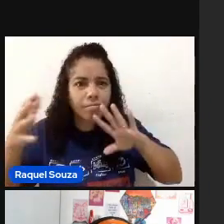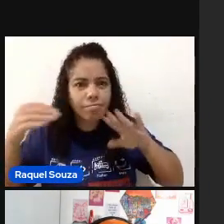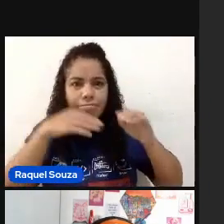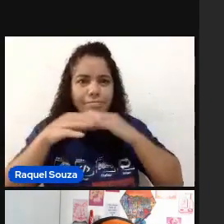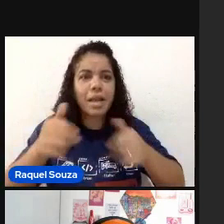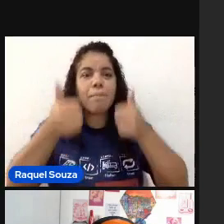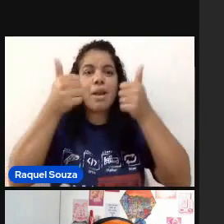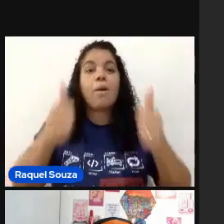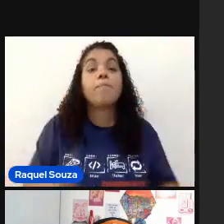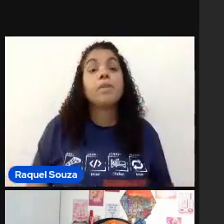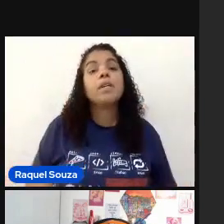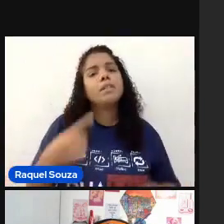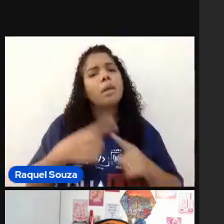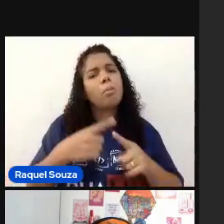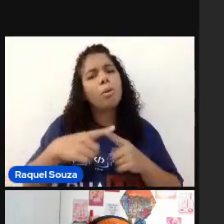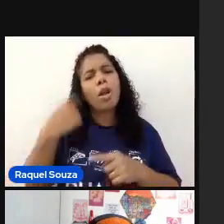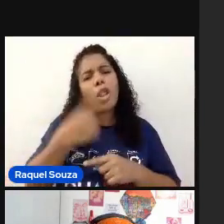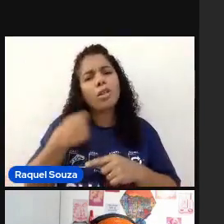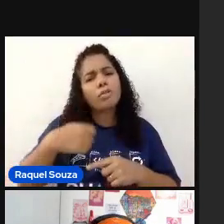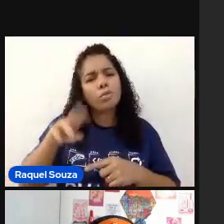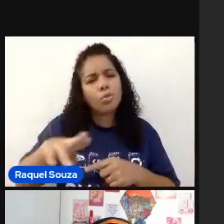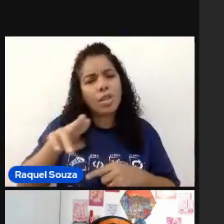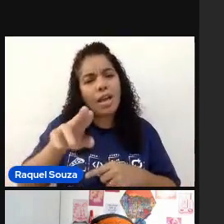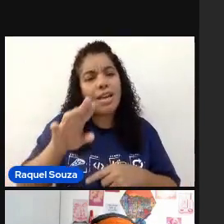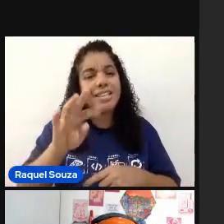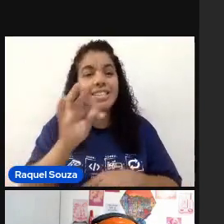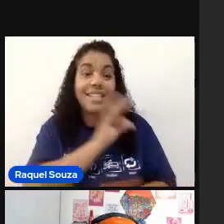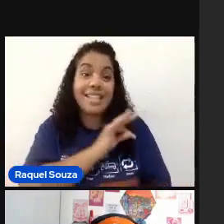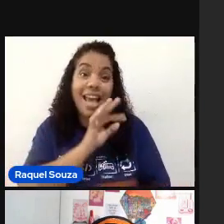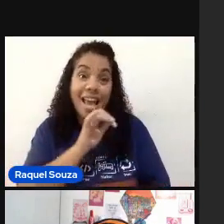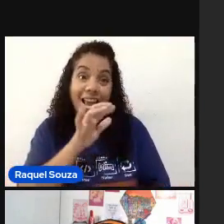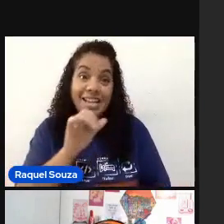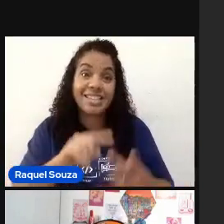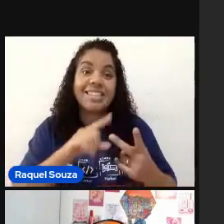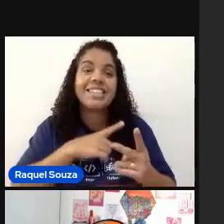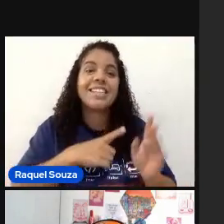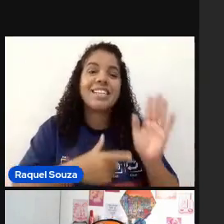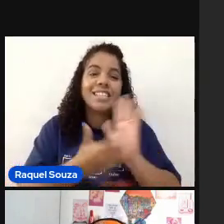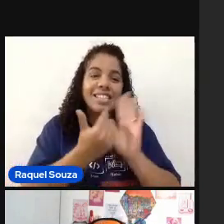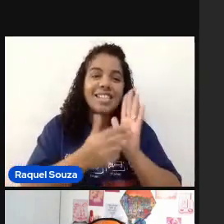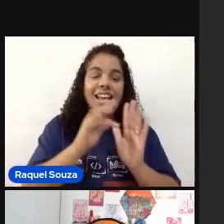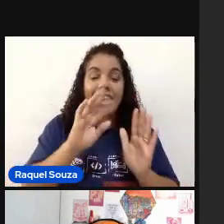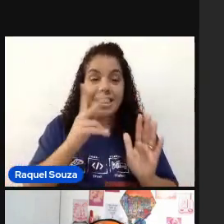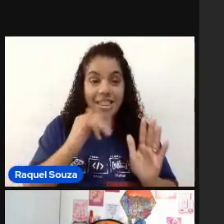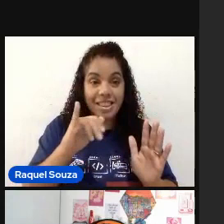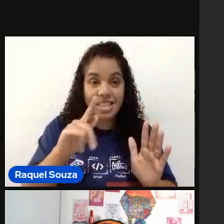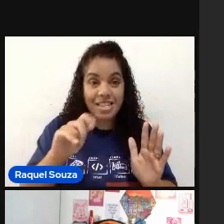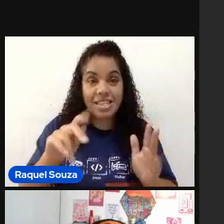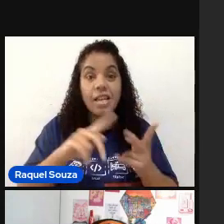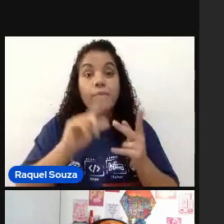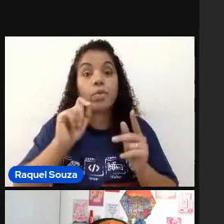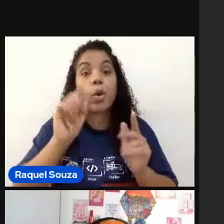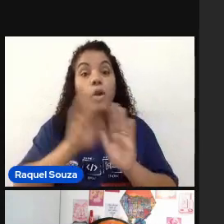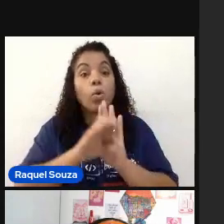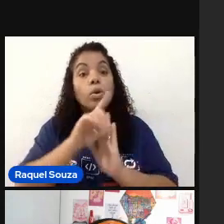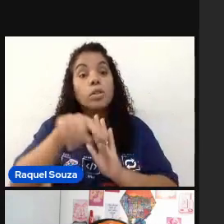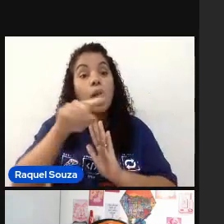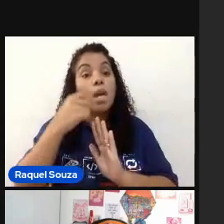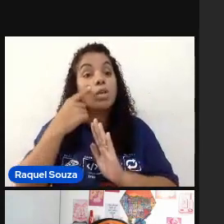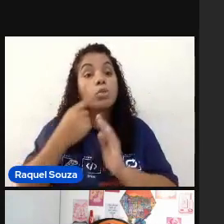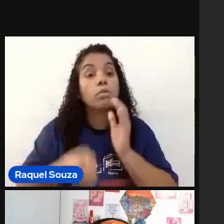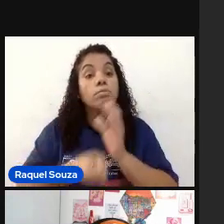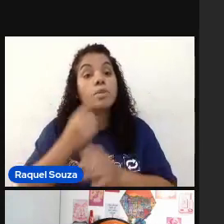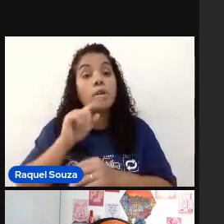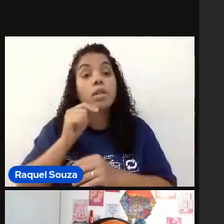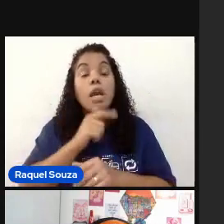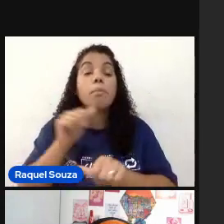a gente então deve usar essa técnica de Design Thinking. O conceito de Design Thinking ele veio para revolucionar